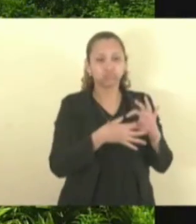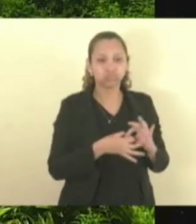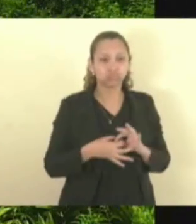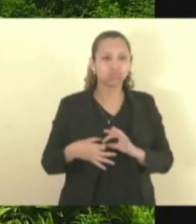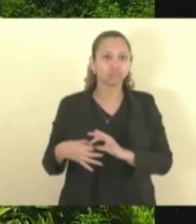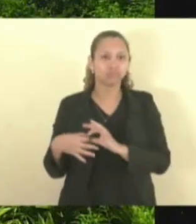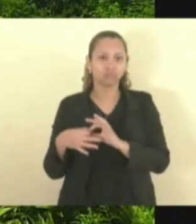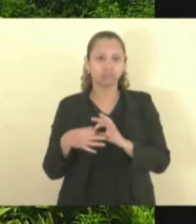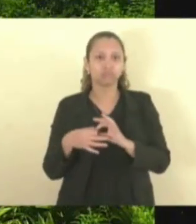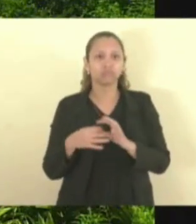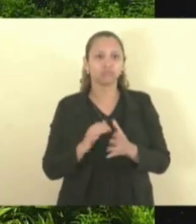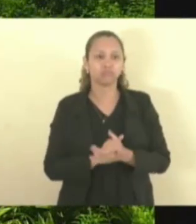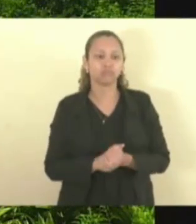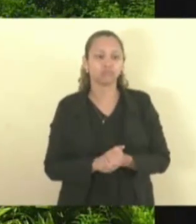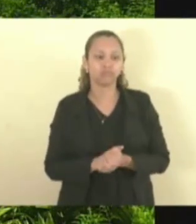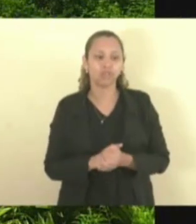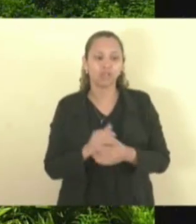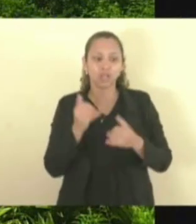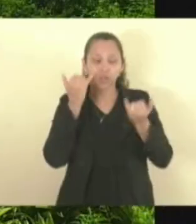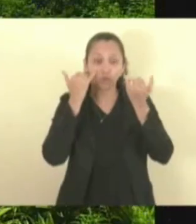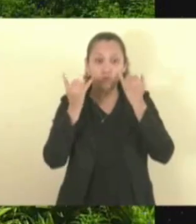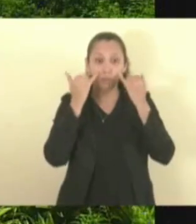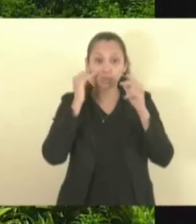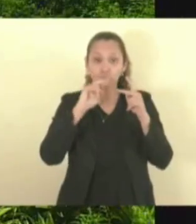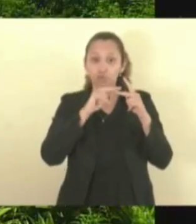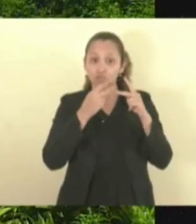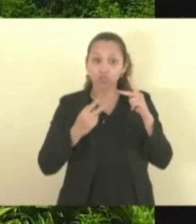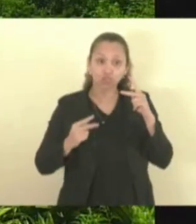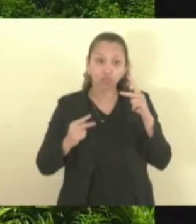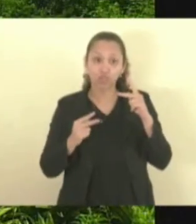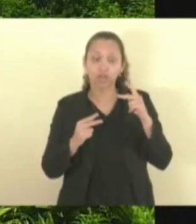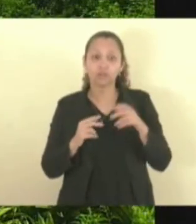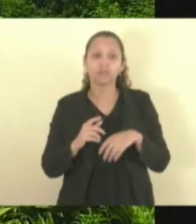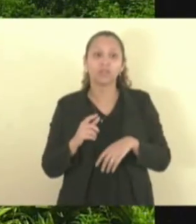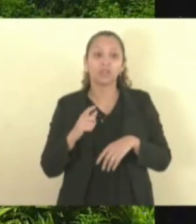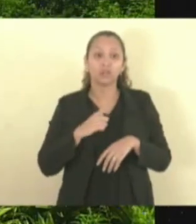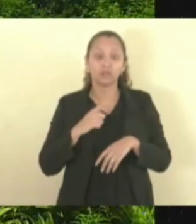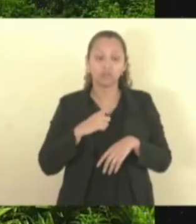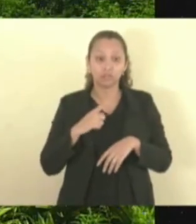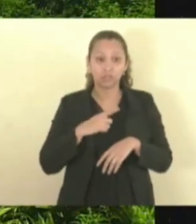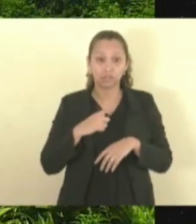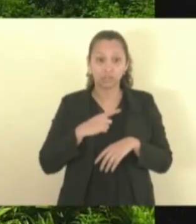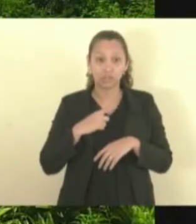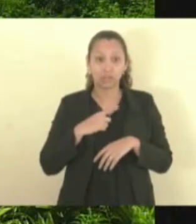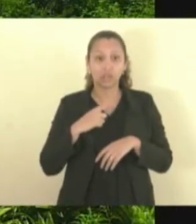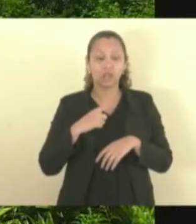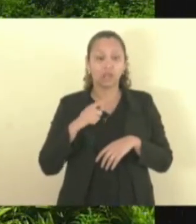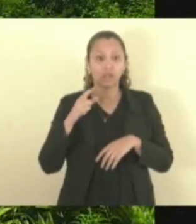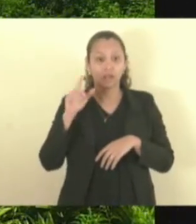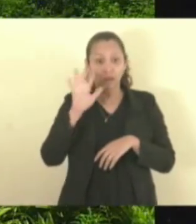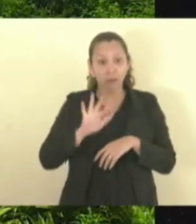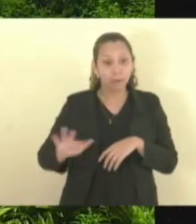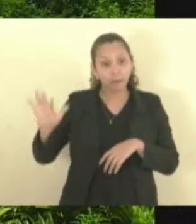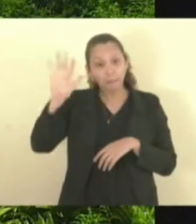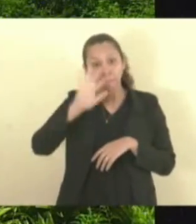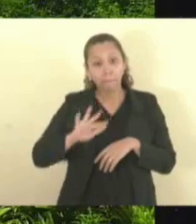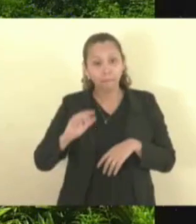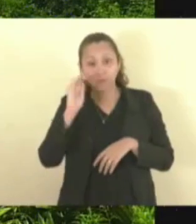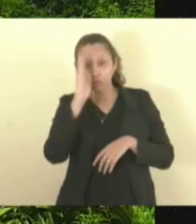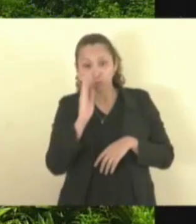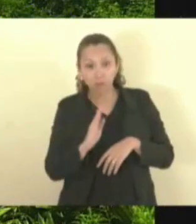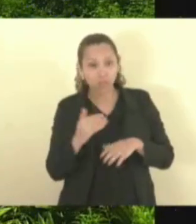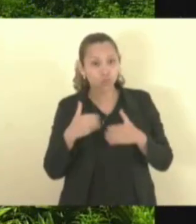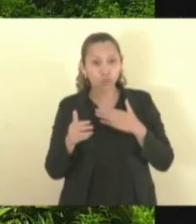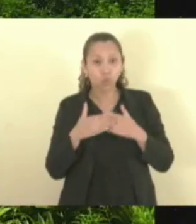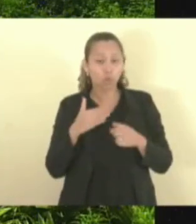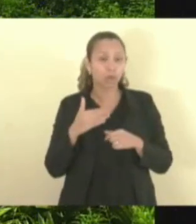sobretudo informação genética, né? E são ecossistemas-chave na paisagem costeira de qualquer estado do Brasil ou de qualquer país no